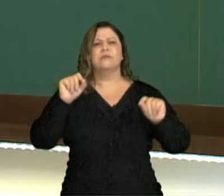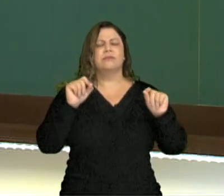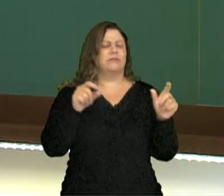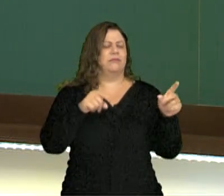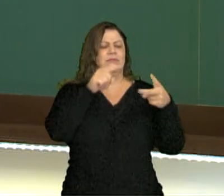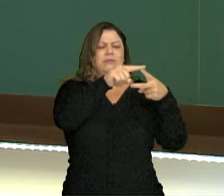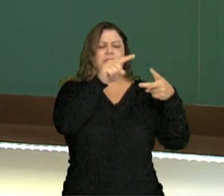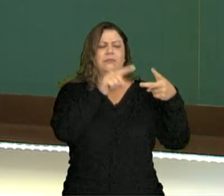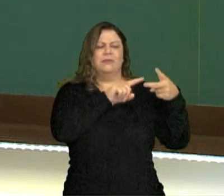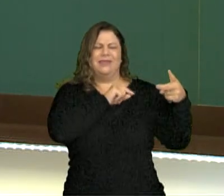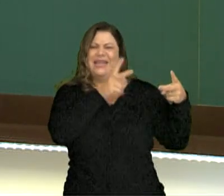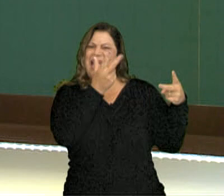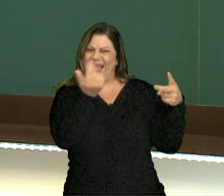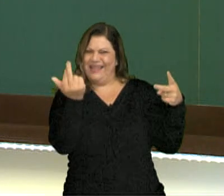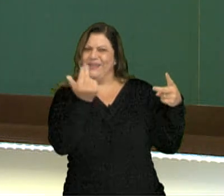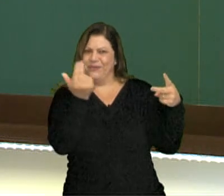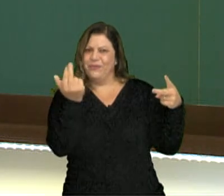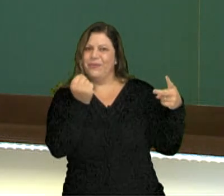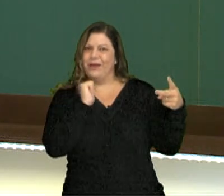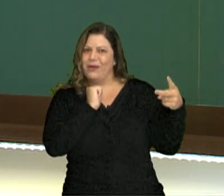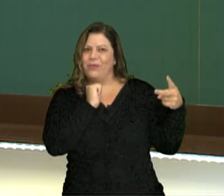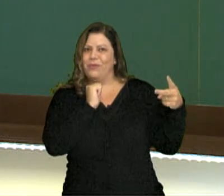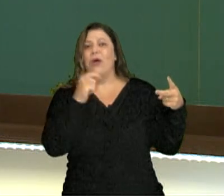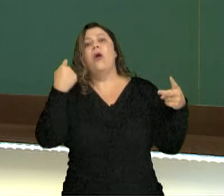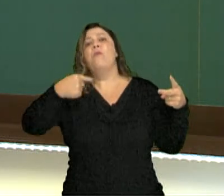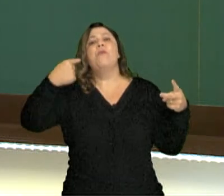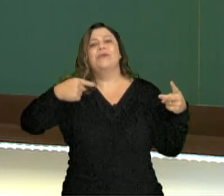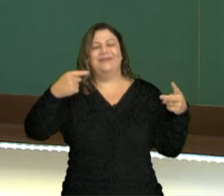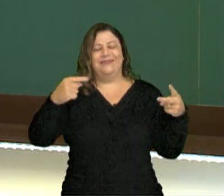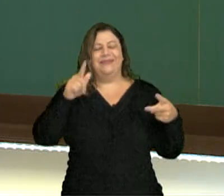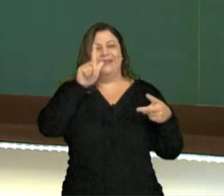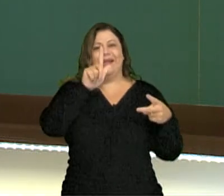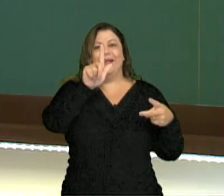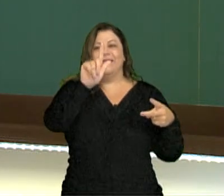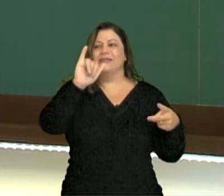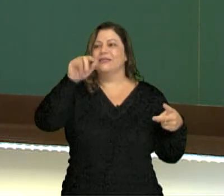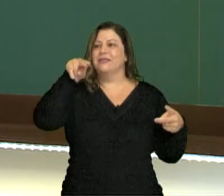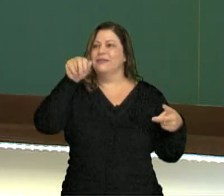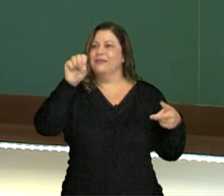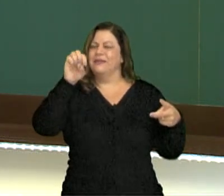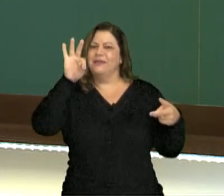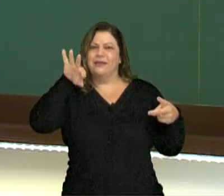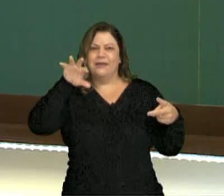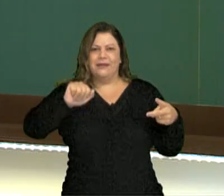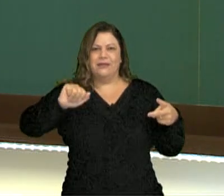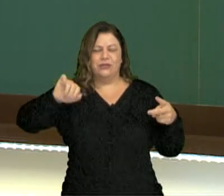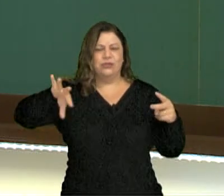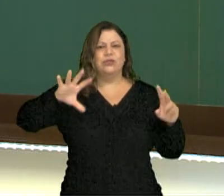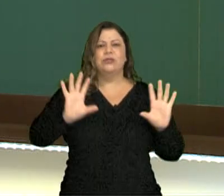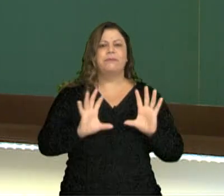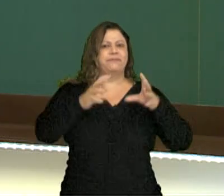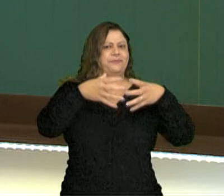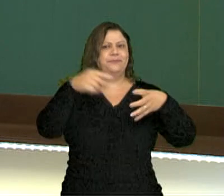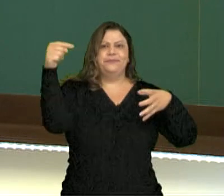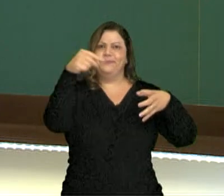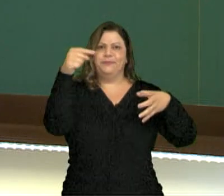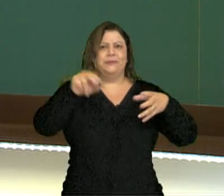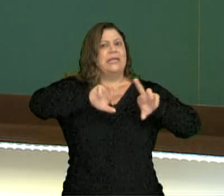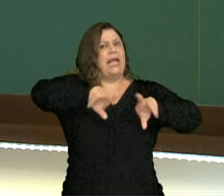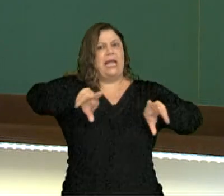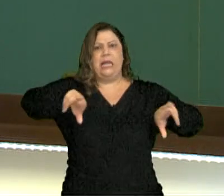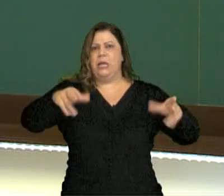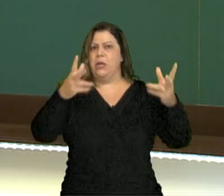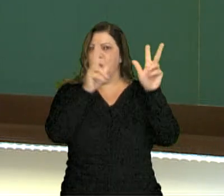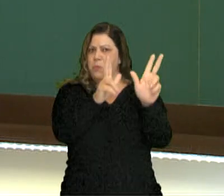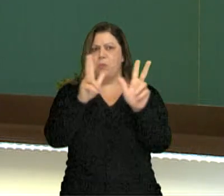as mesmas coisas? Só porque eu falo a palavra ginástica, tudo entra ali no mesmo balaio. Ah, prof, é ginástica,